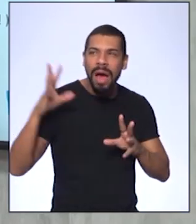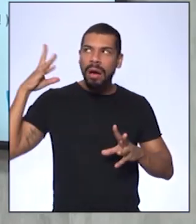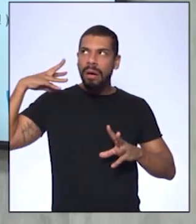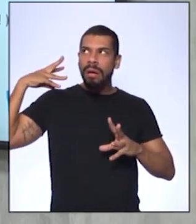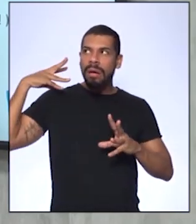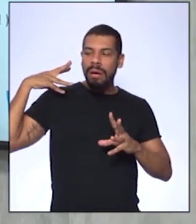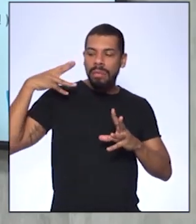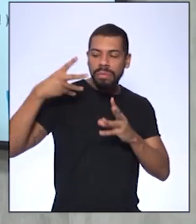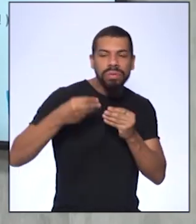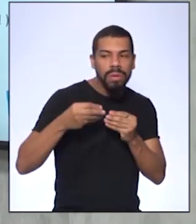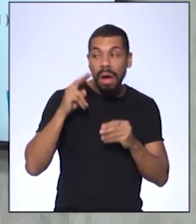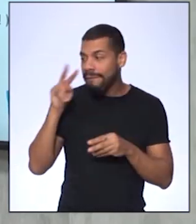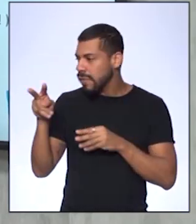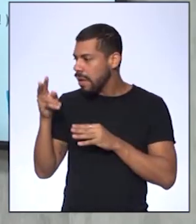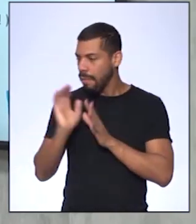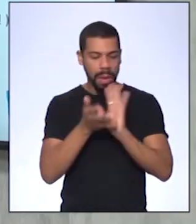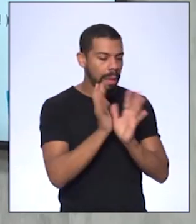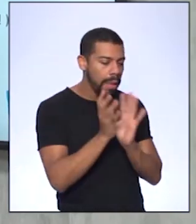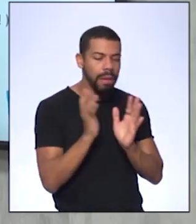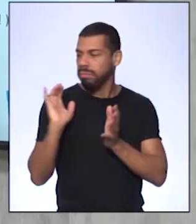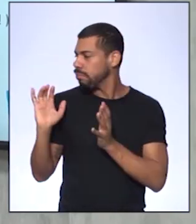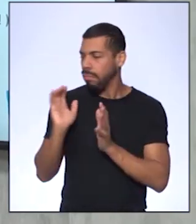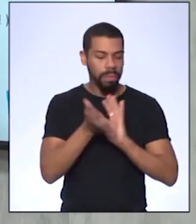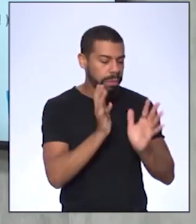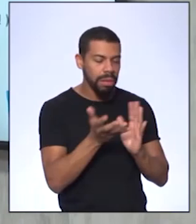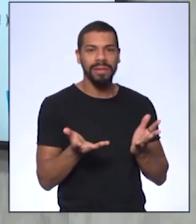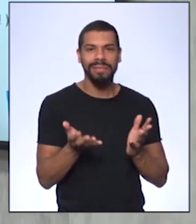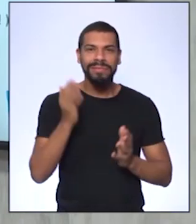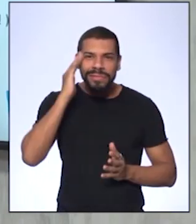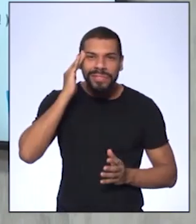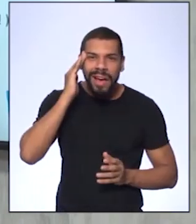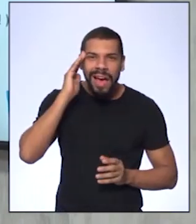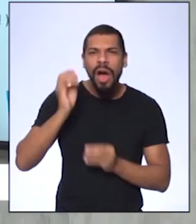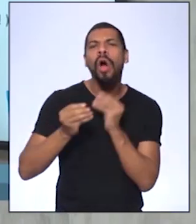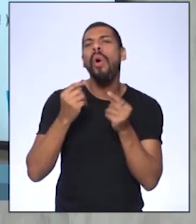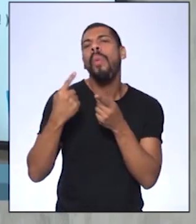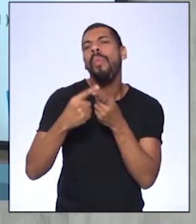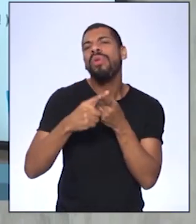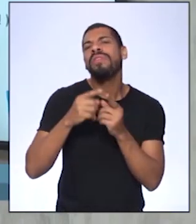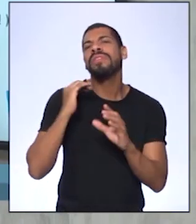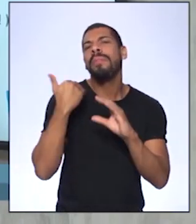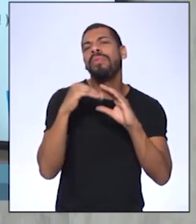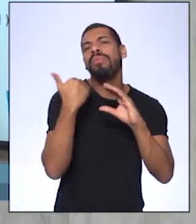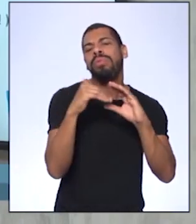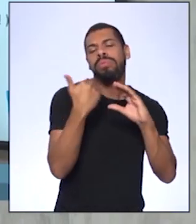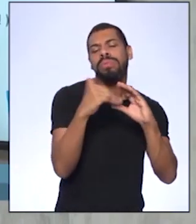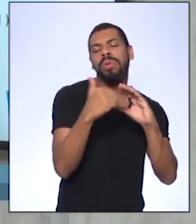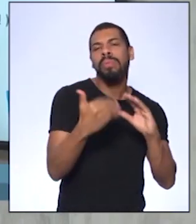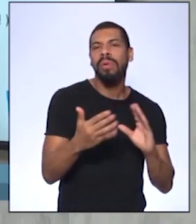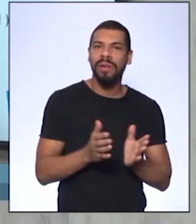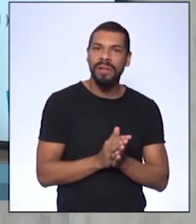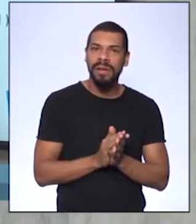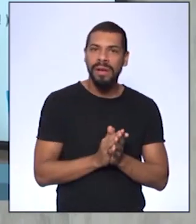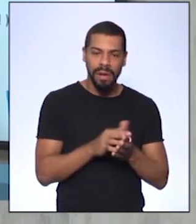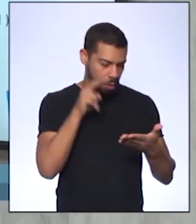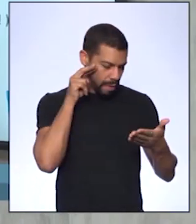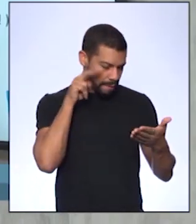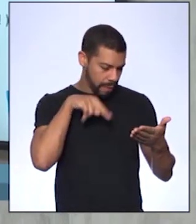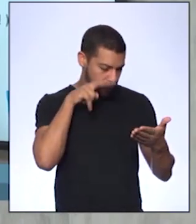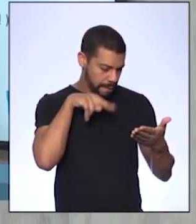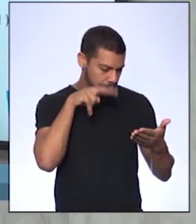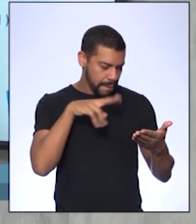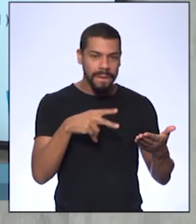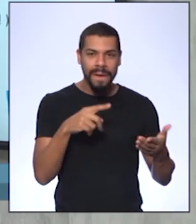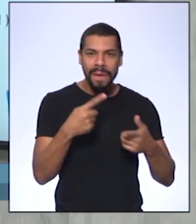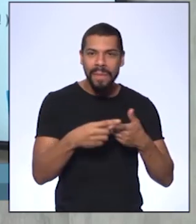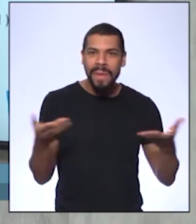você? Você já parou para pensar? Por que é que você manda mensagens, lê mensagens? É